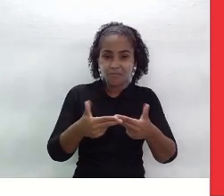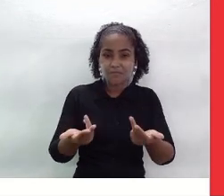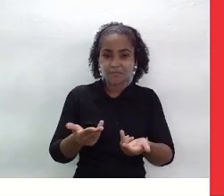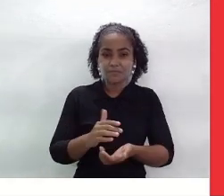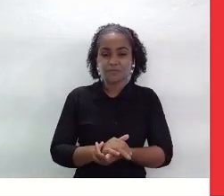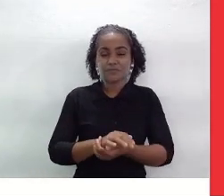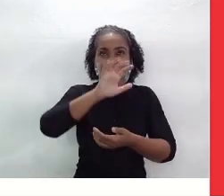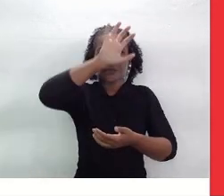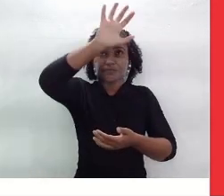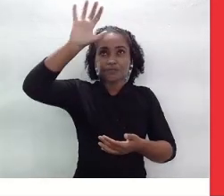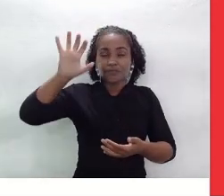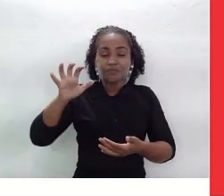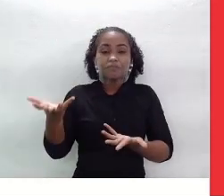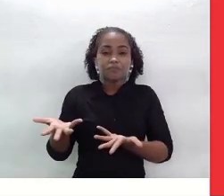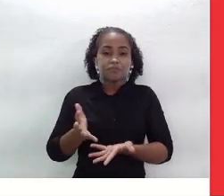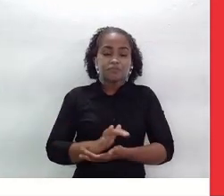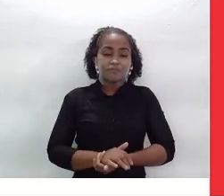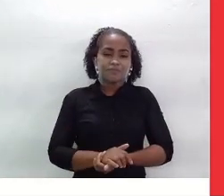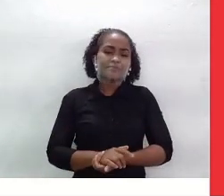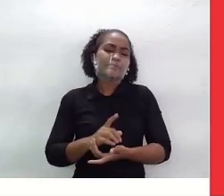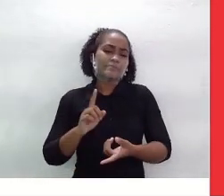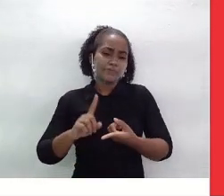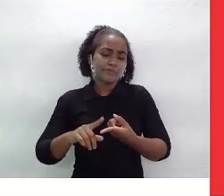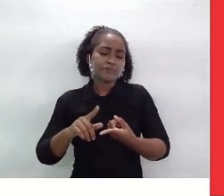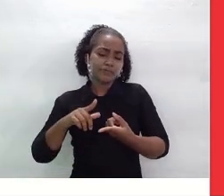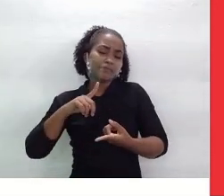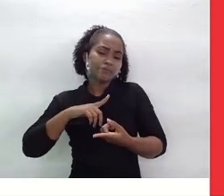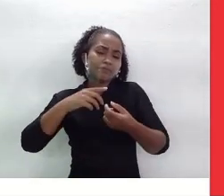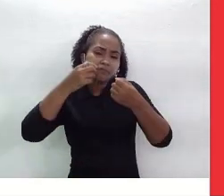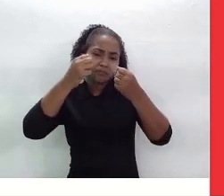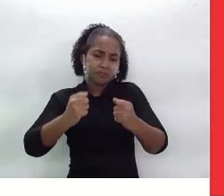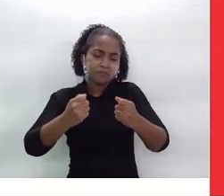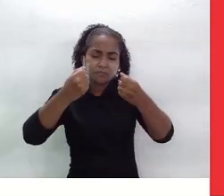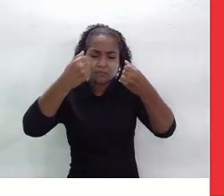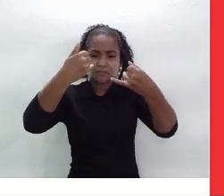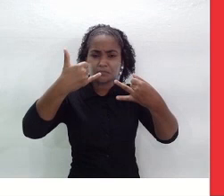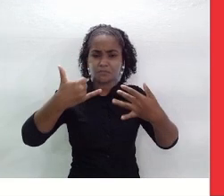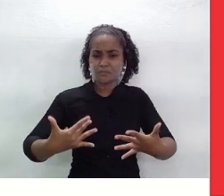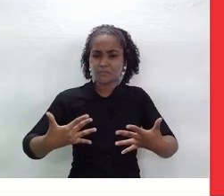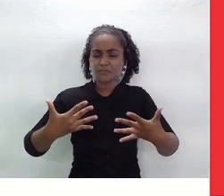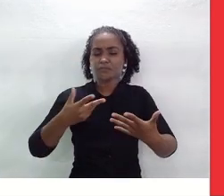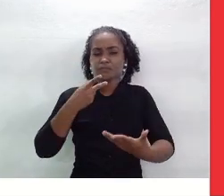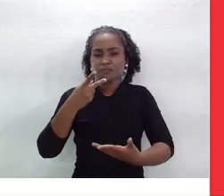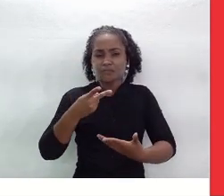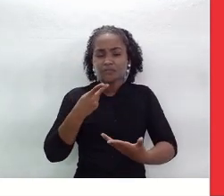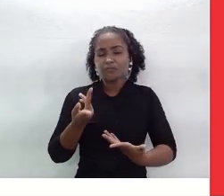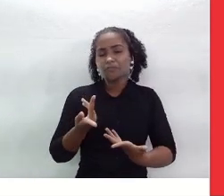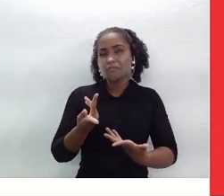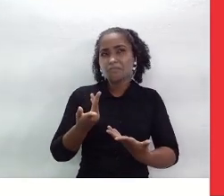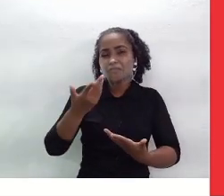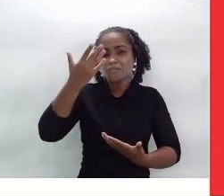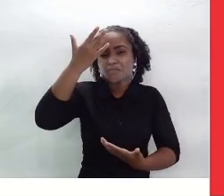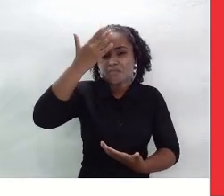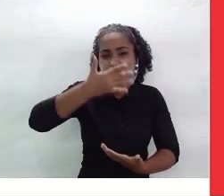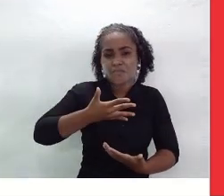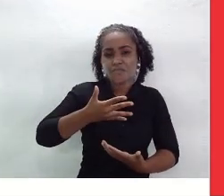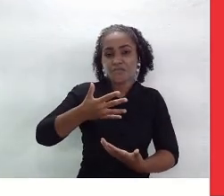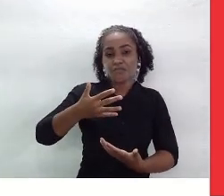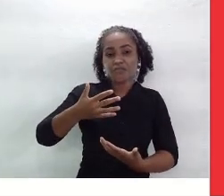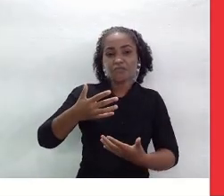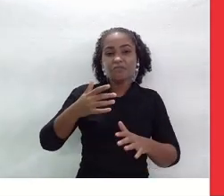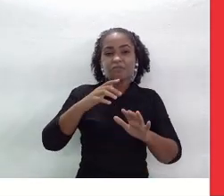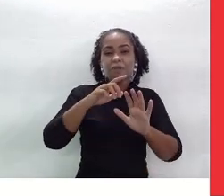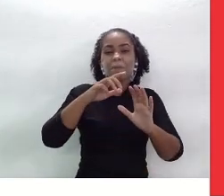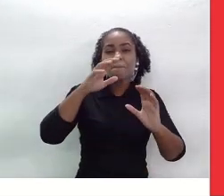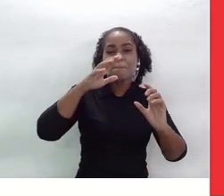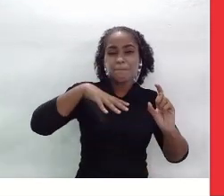continentes. Então, existe também o que eu posso falar sobre as evidências que a gente chama de